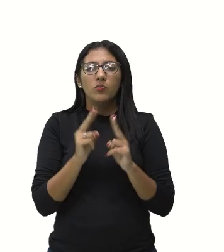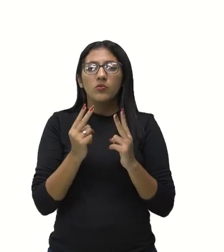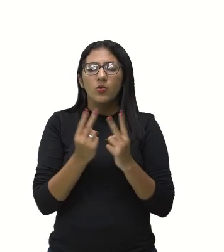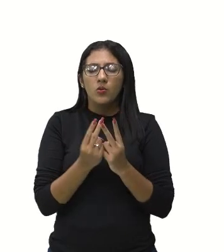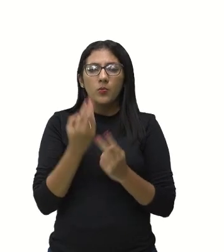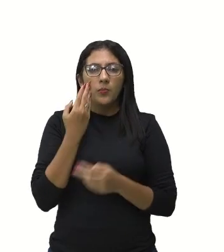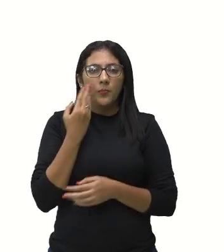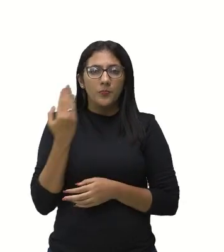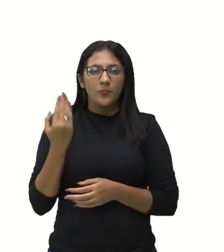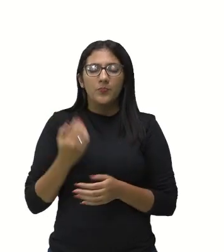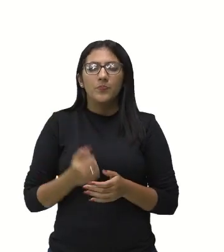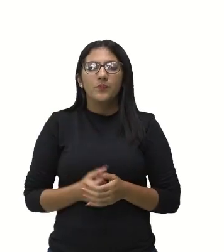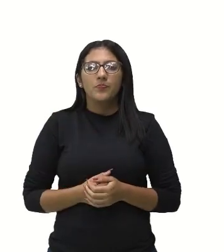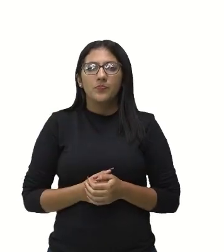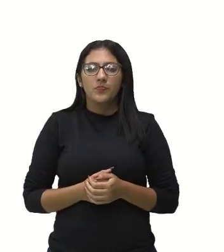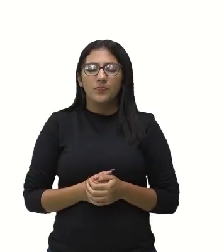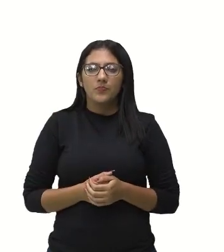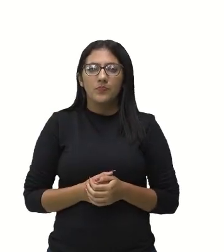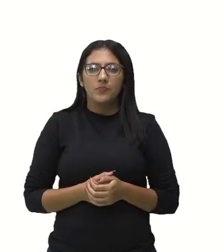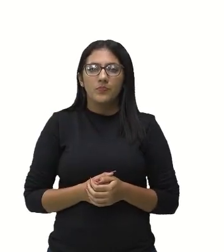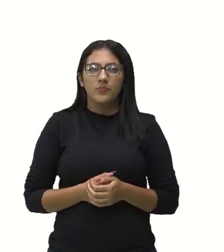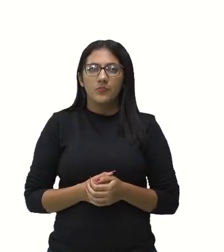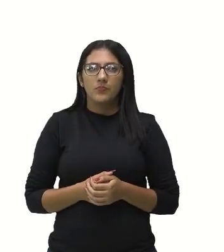igual a